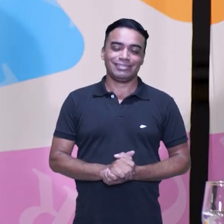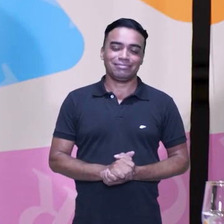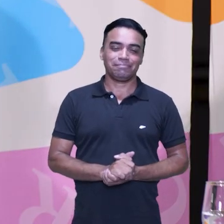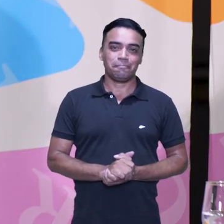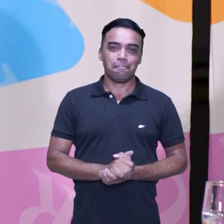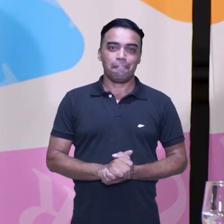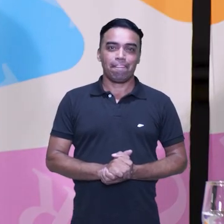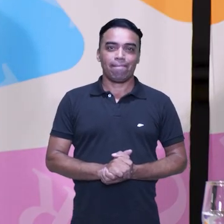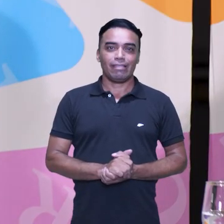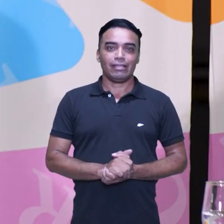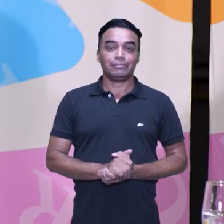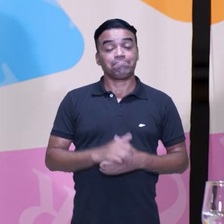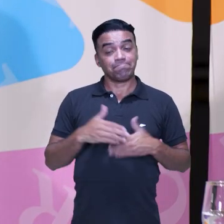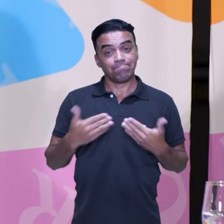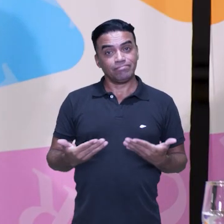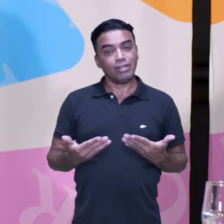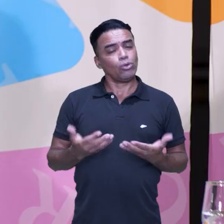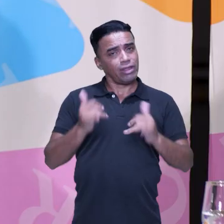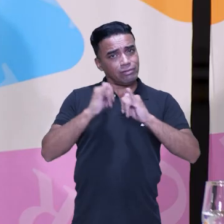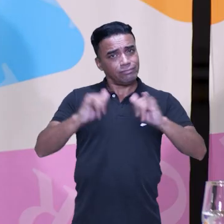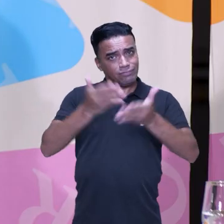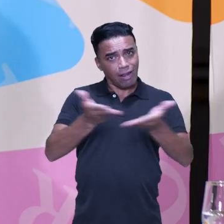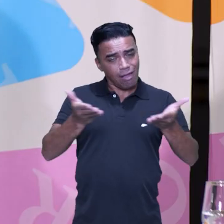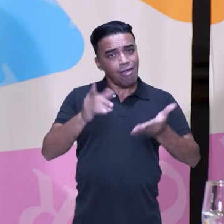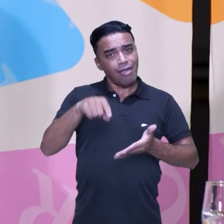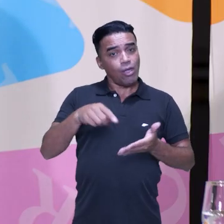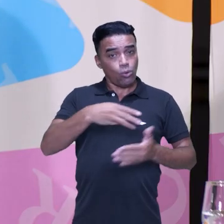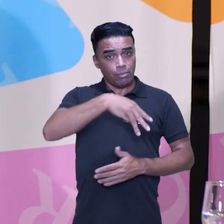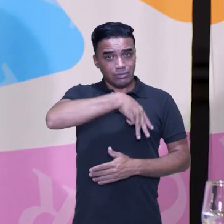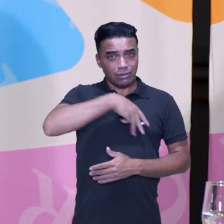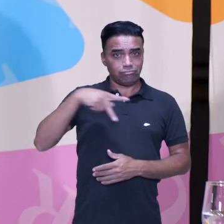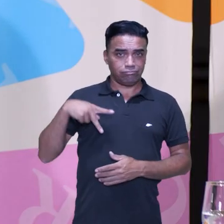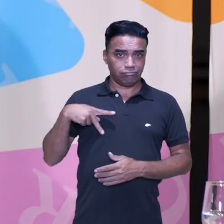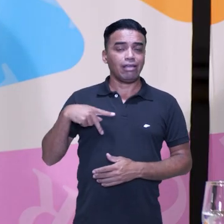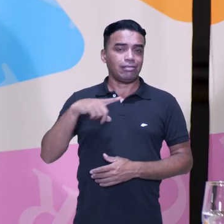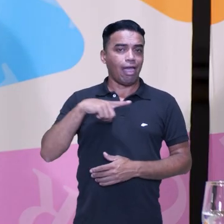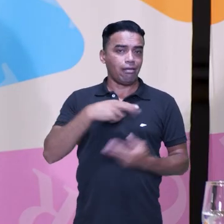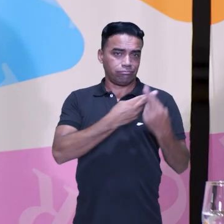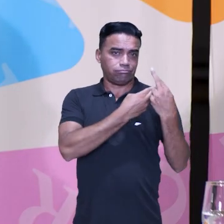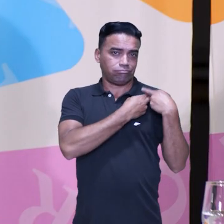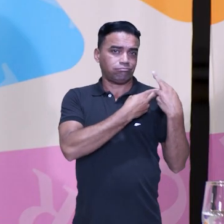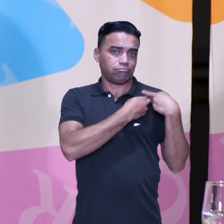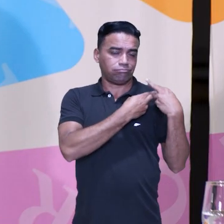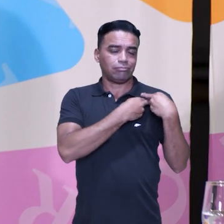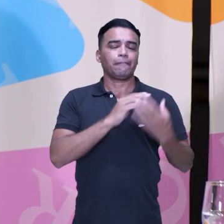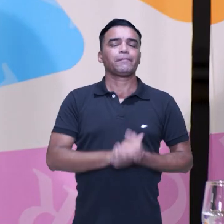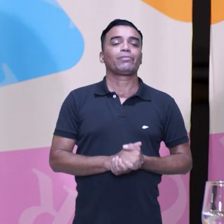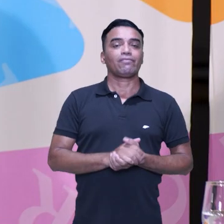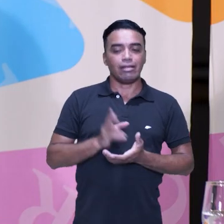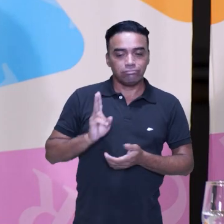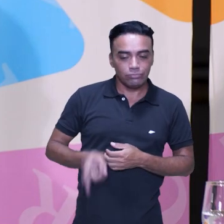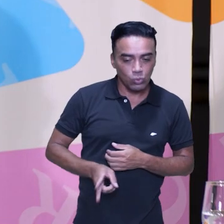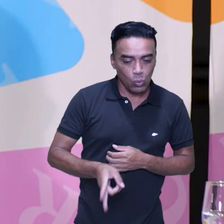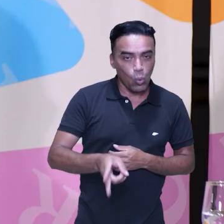E, enfim, o que eu queria dizer é que o Ministério Público ele tem essa função, ele vai